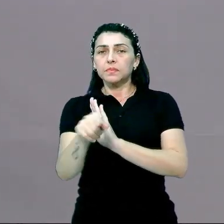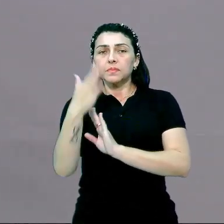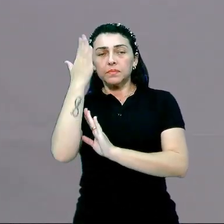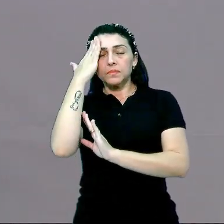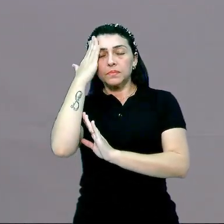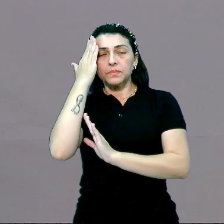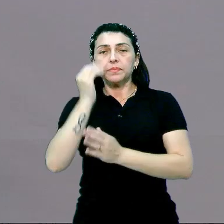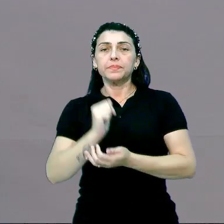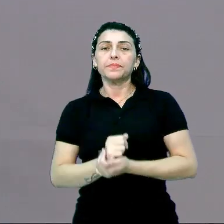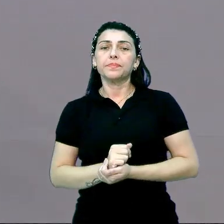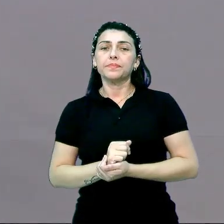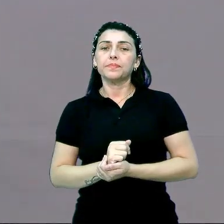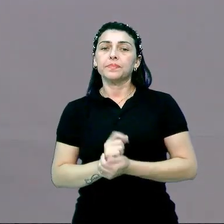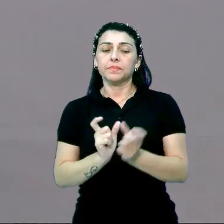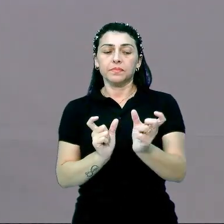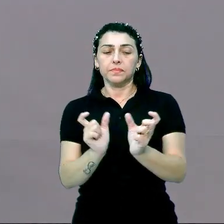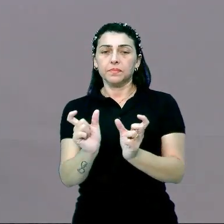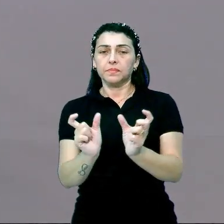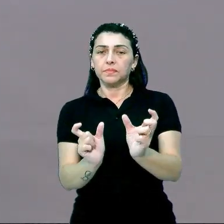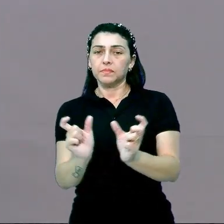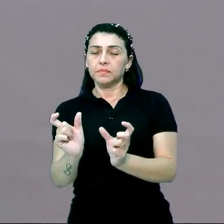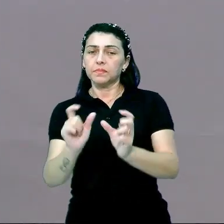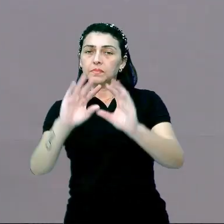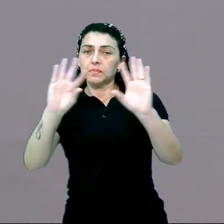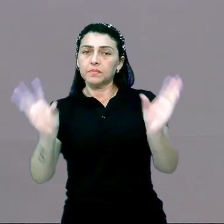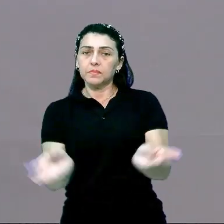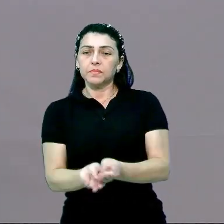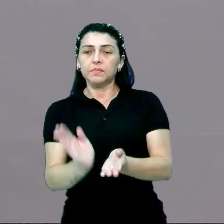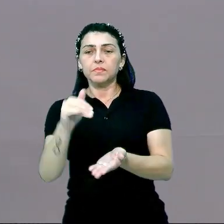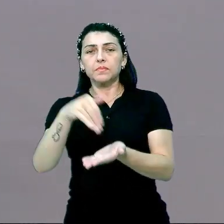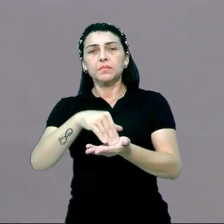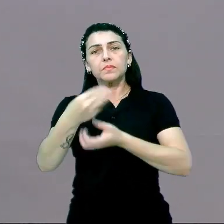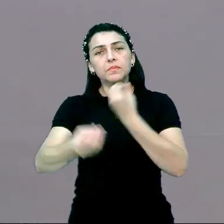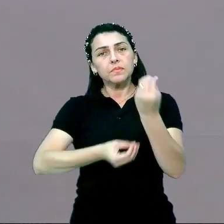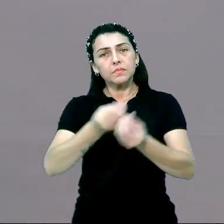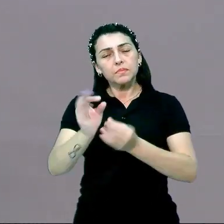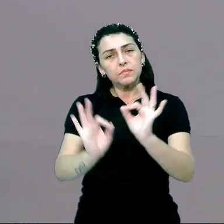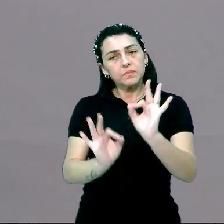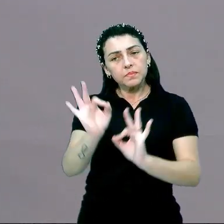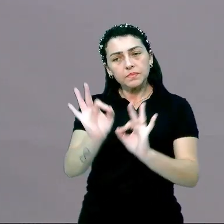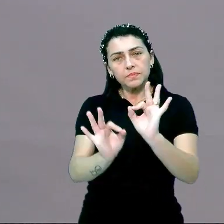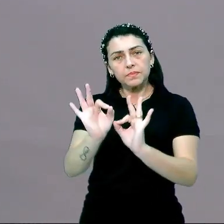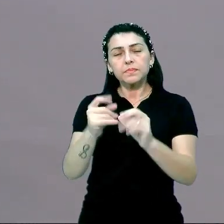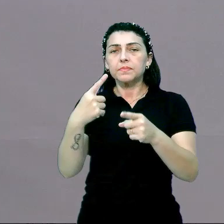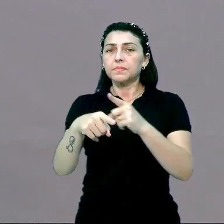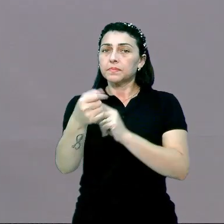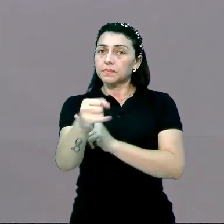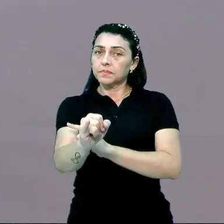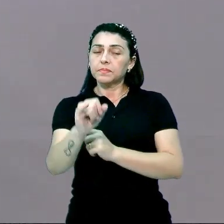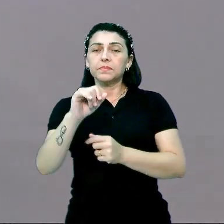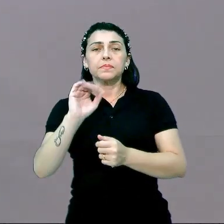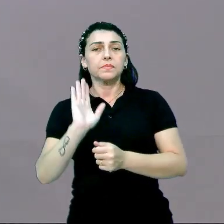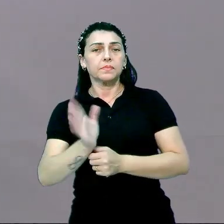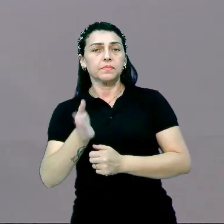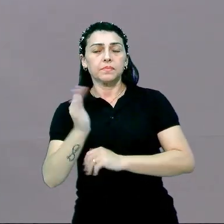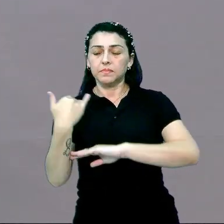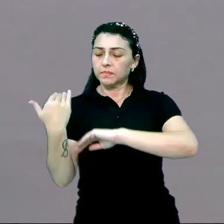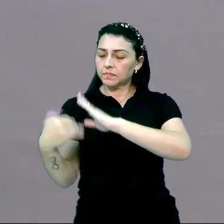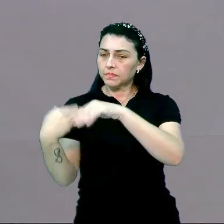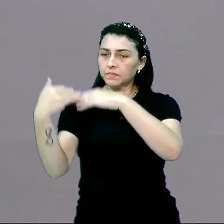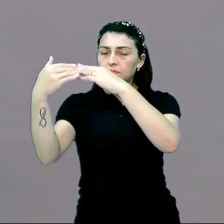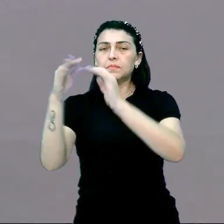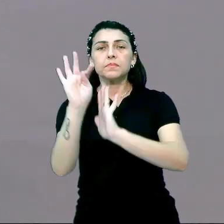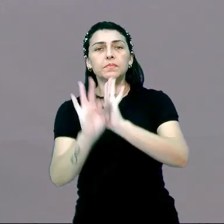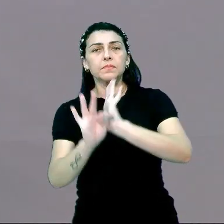compreenda as partes da conclusão e como você deve elaborar, porque se você já desenvolveu todo o